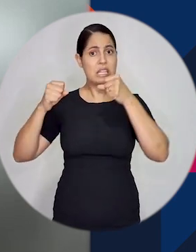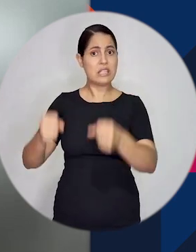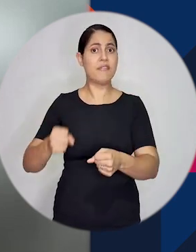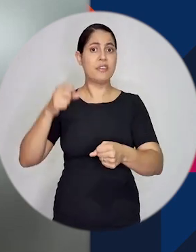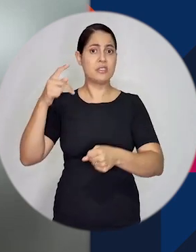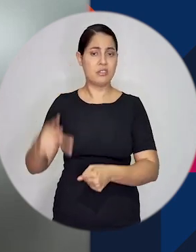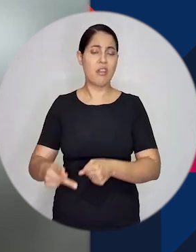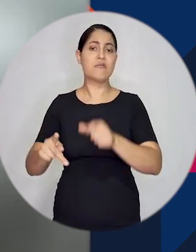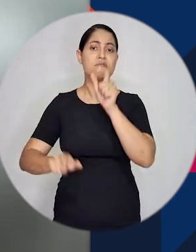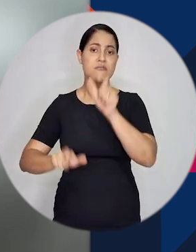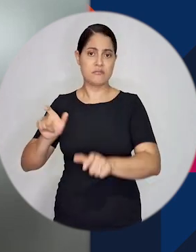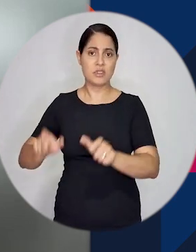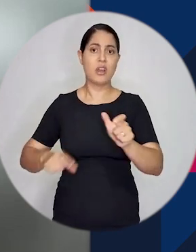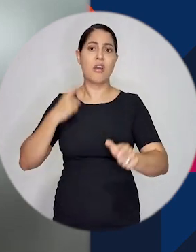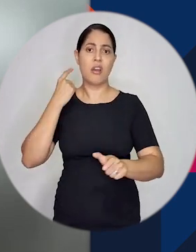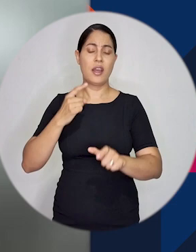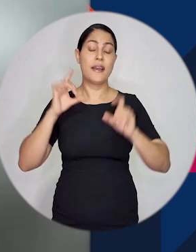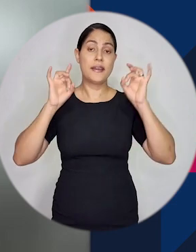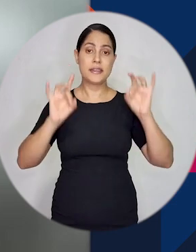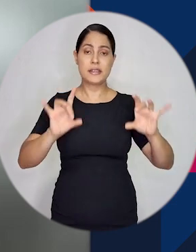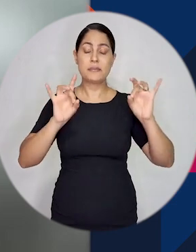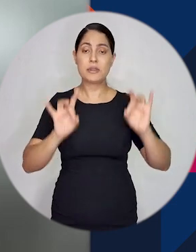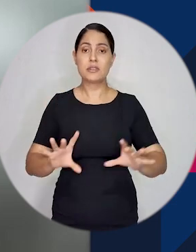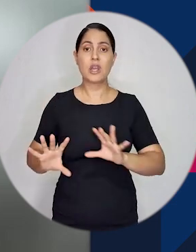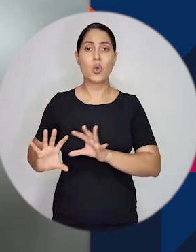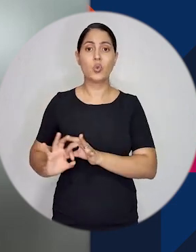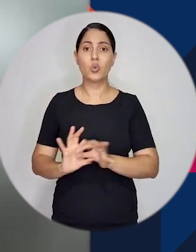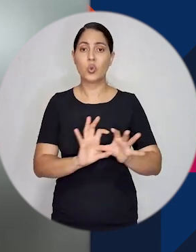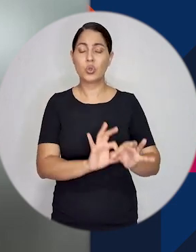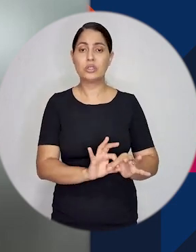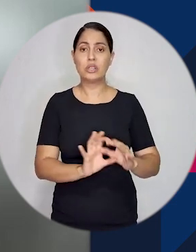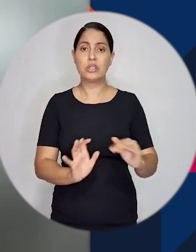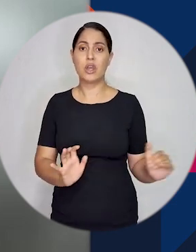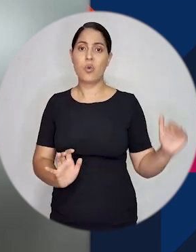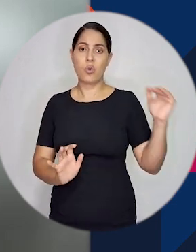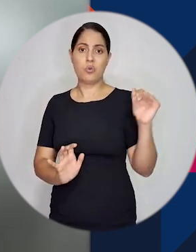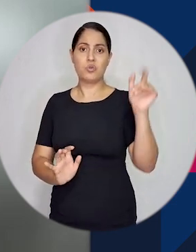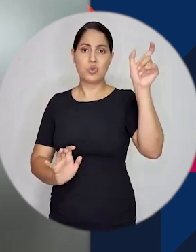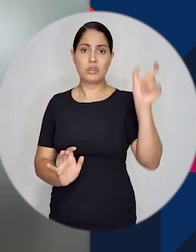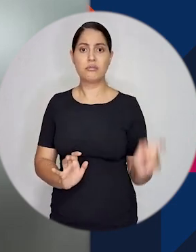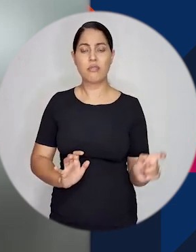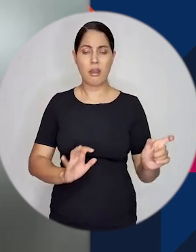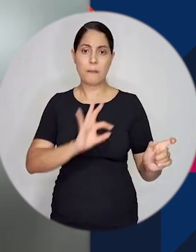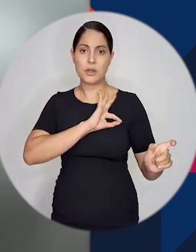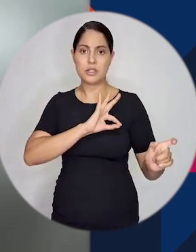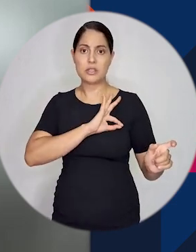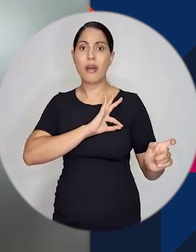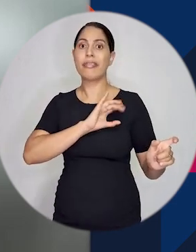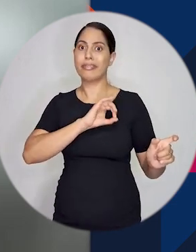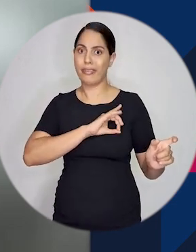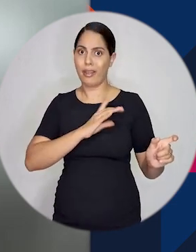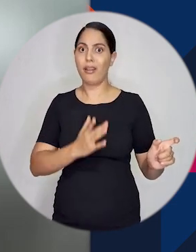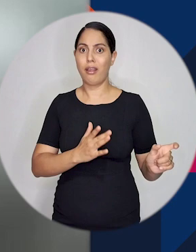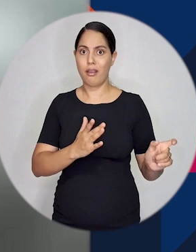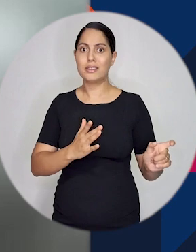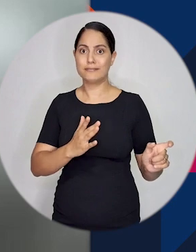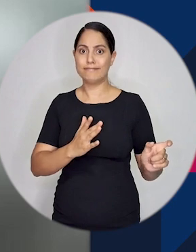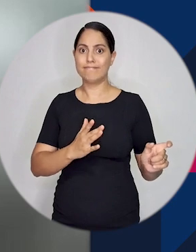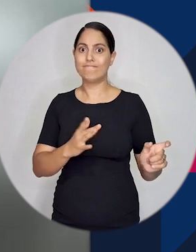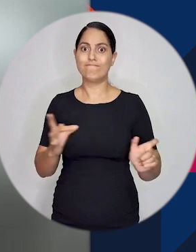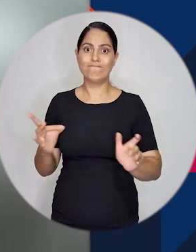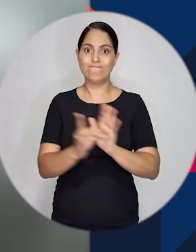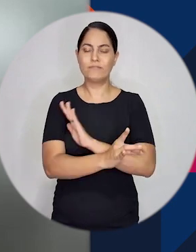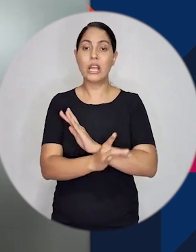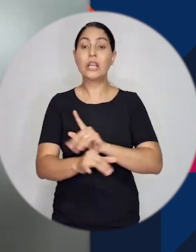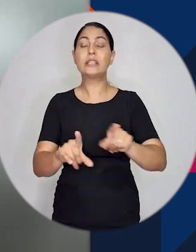em defesa da classe. Ela se deu especificamente em relação a uma autoridade policial, um delegado,